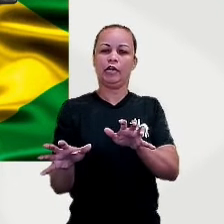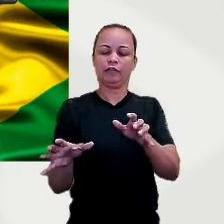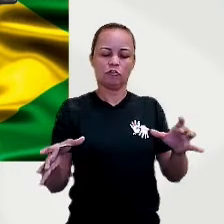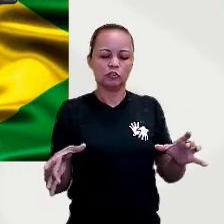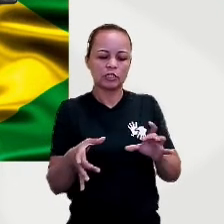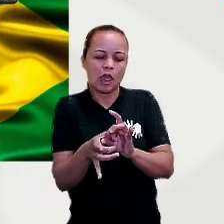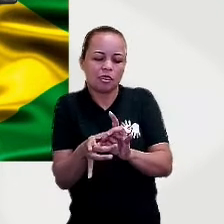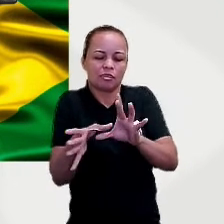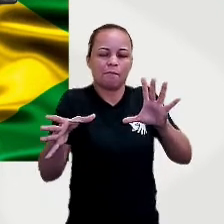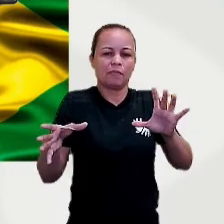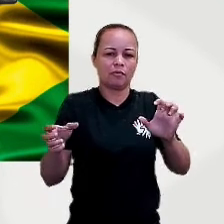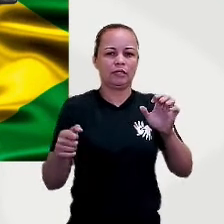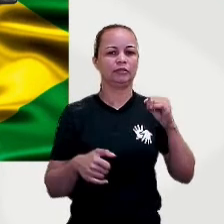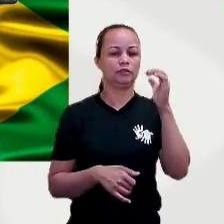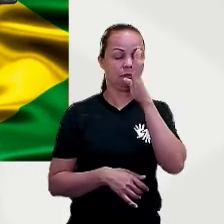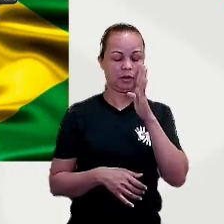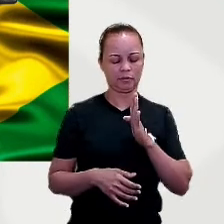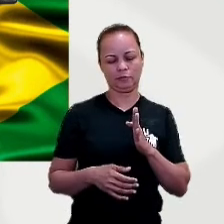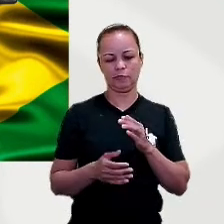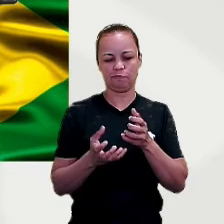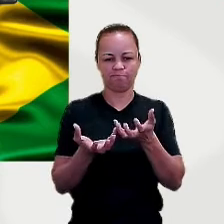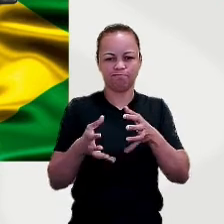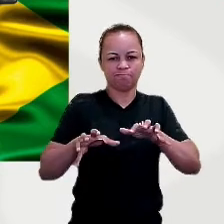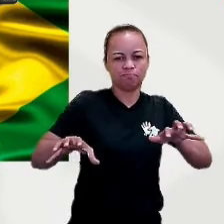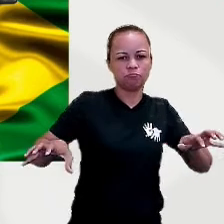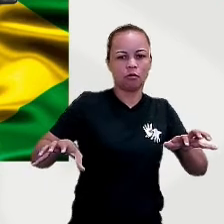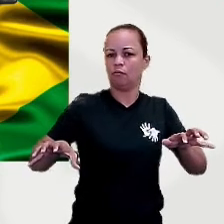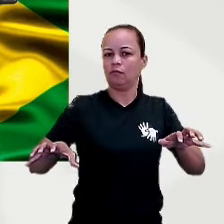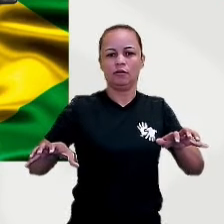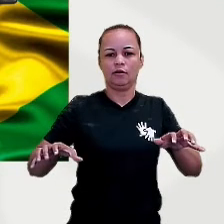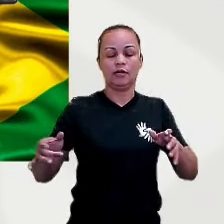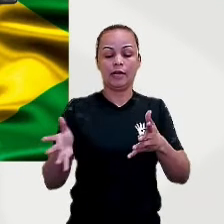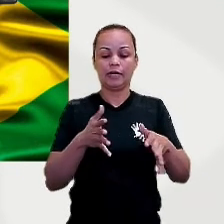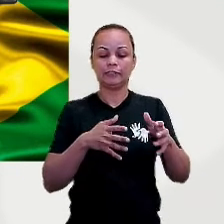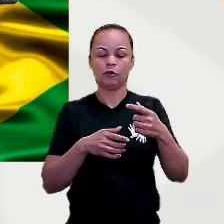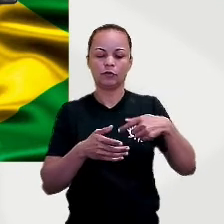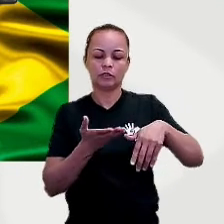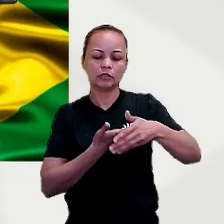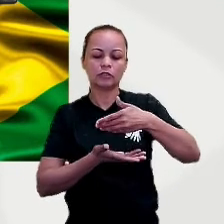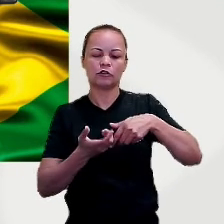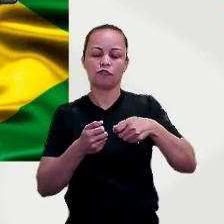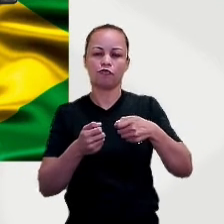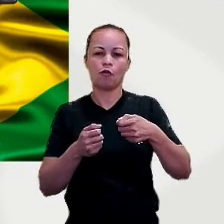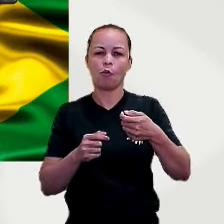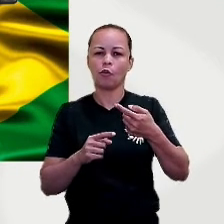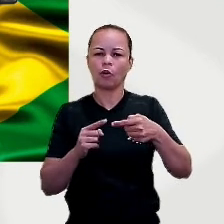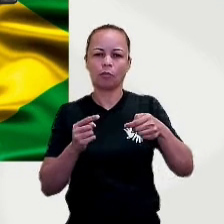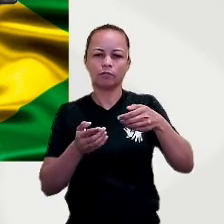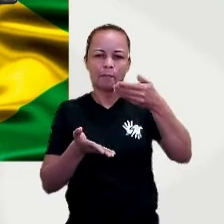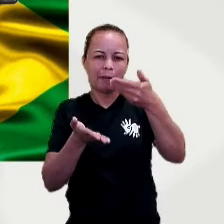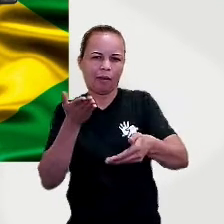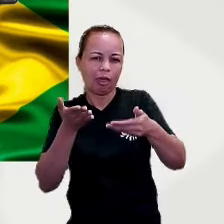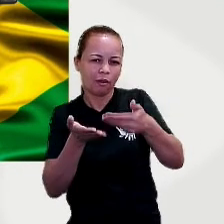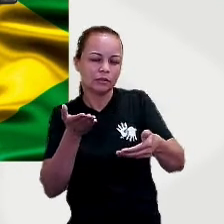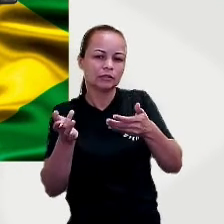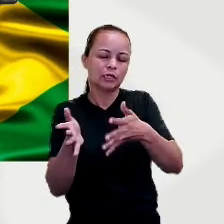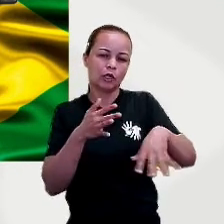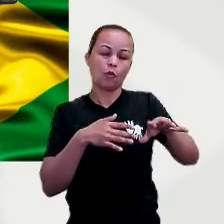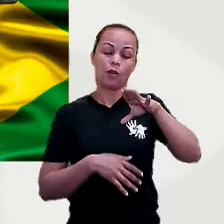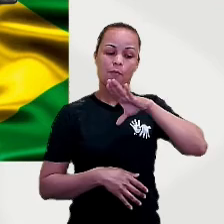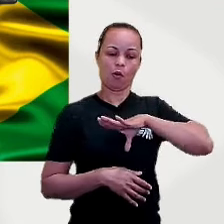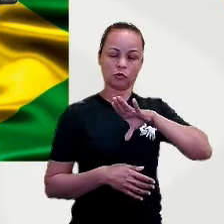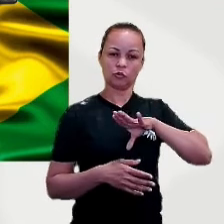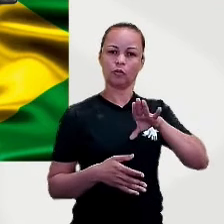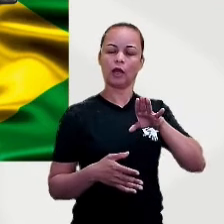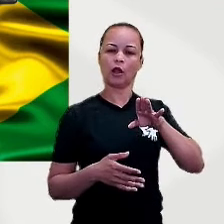algumas partes do território. Essas tropas leais à metrópole foram derrotadas e Portugal só reconheceu a independência